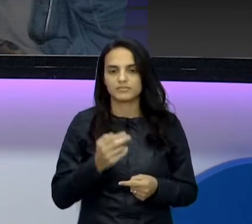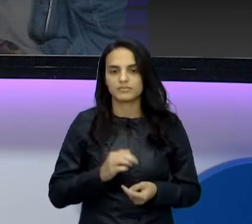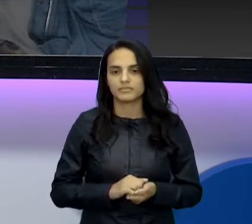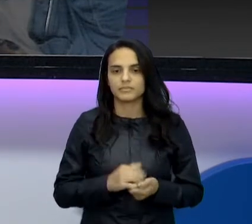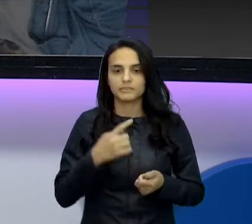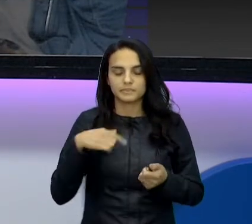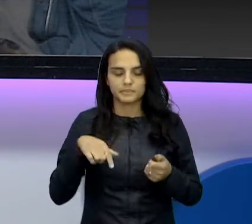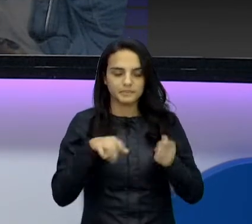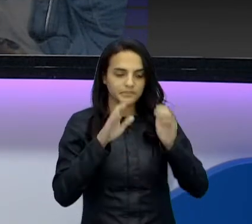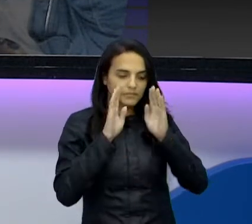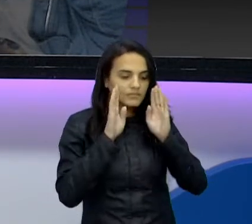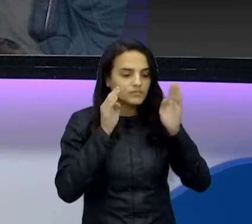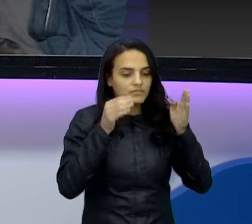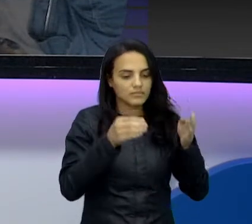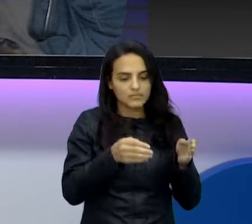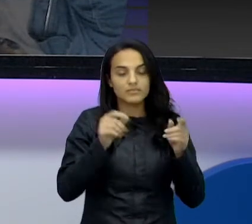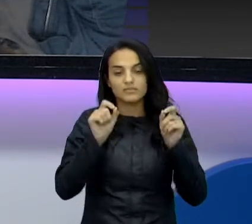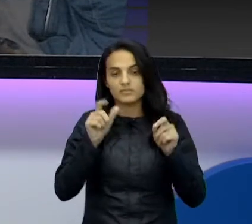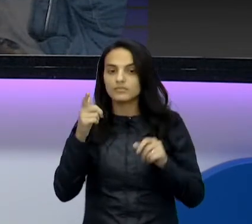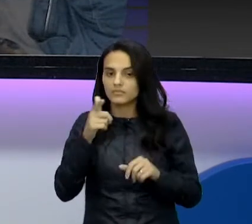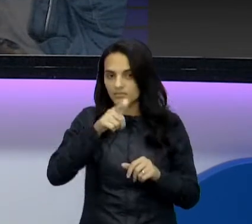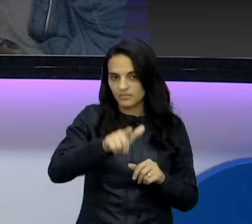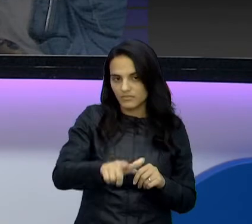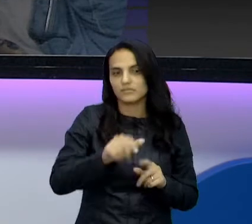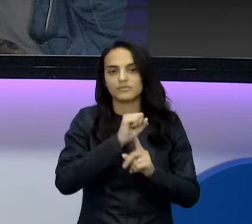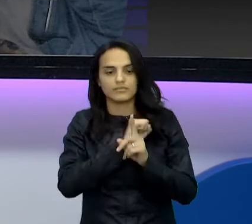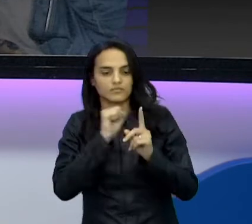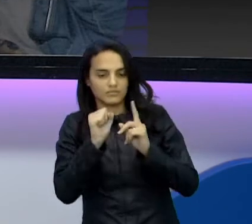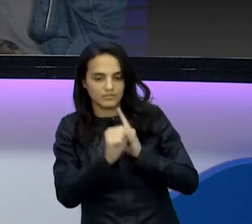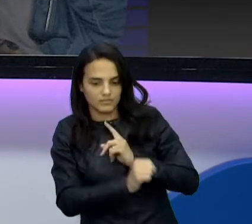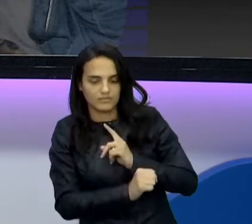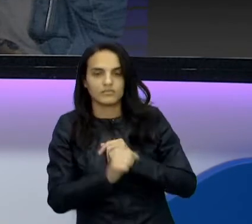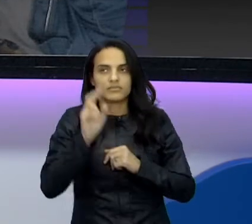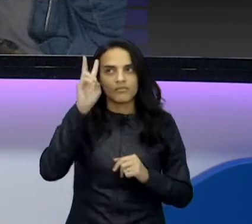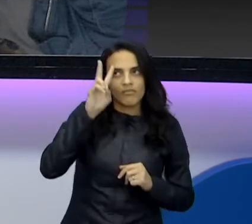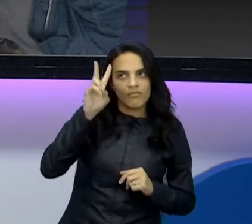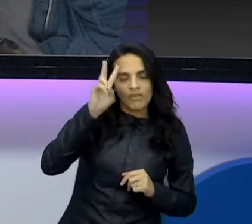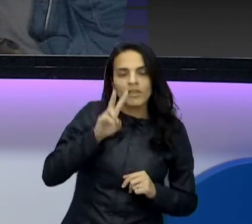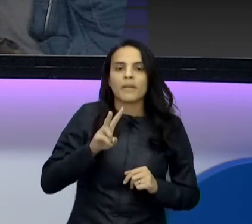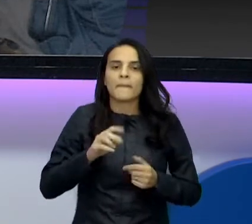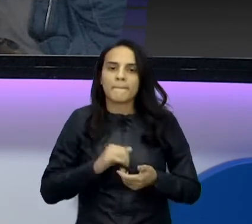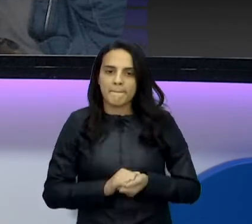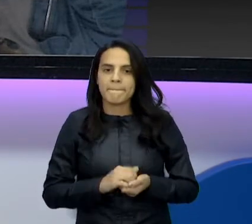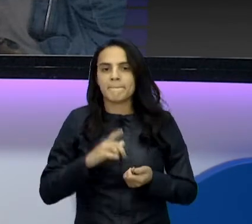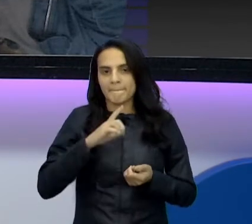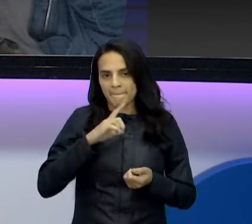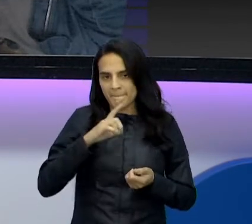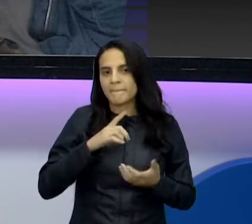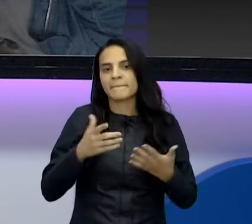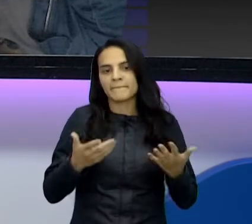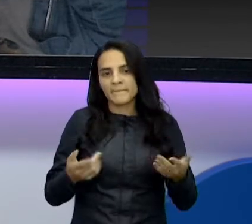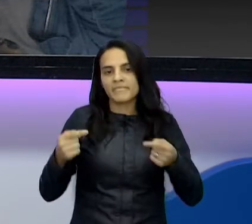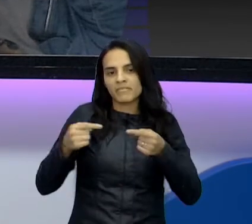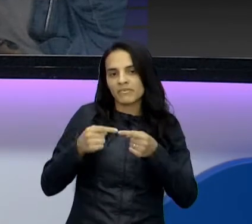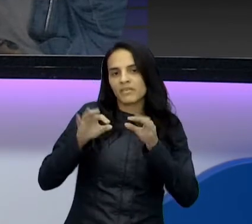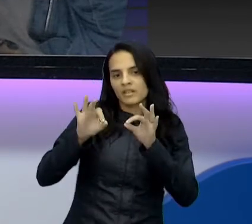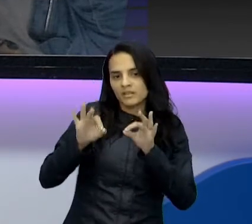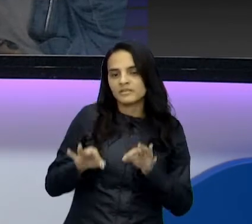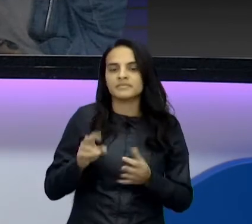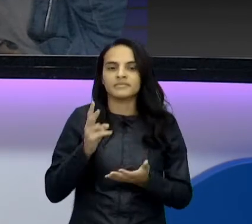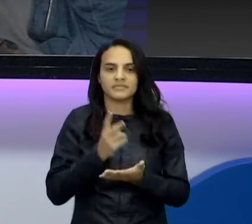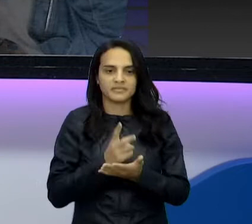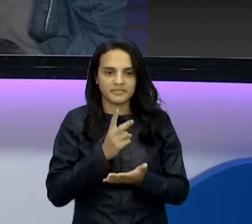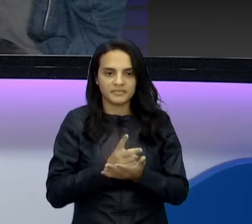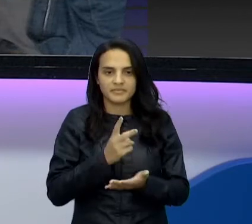nosso foco aí se dará de novo sobre social, história, que a língua está, de qualquer forma, relacionada sempre